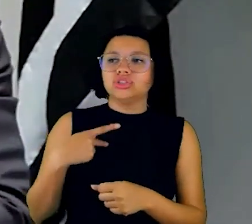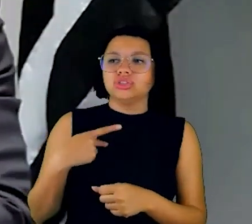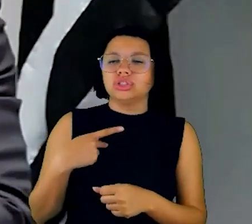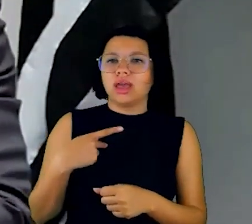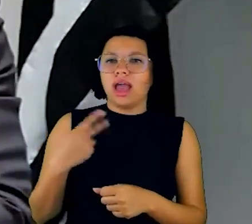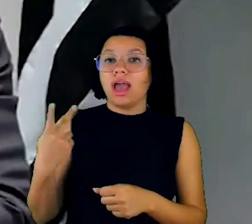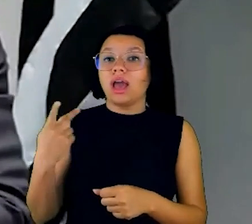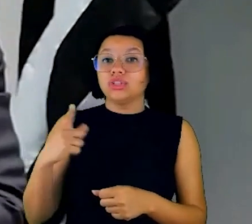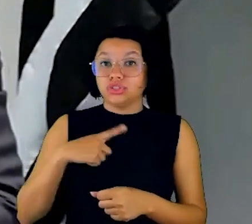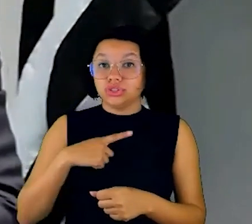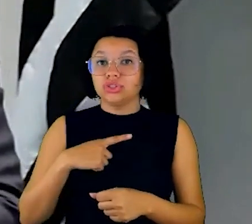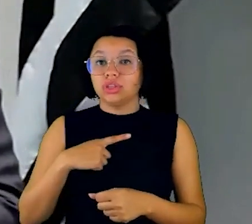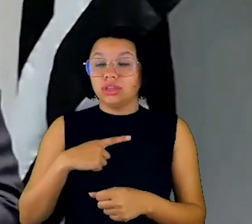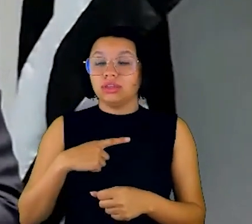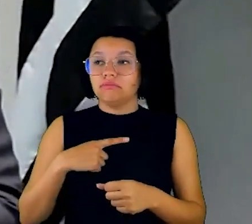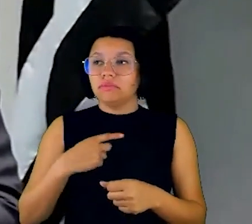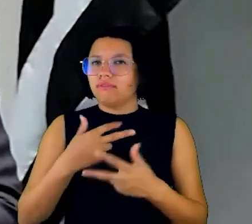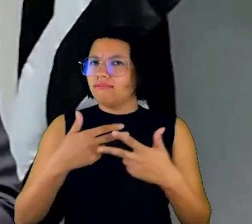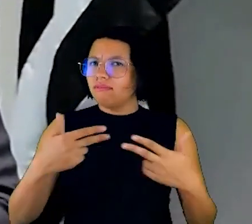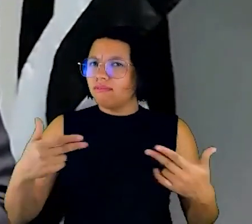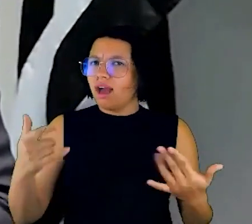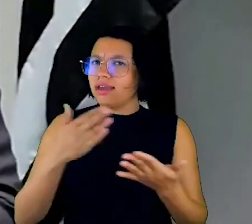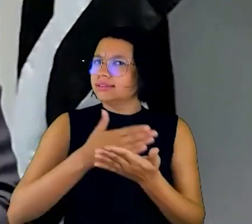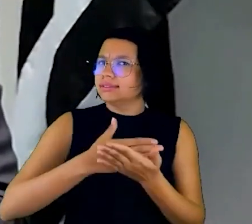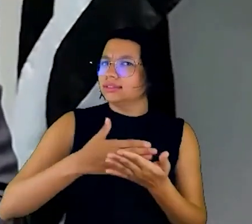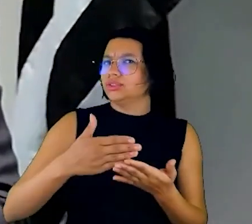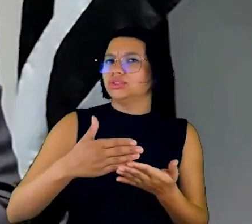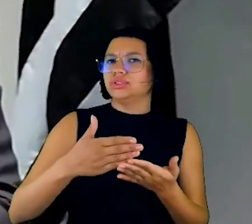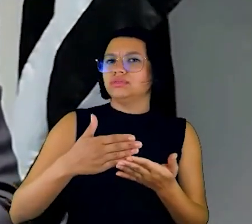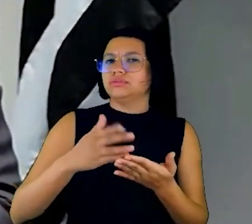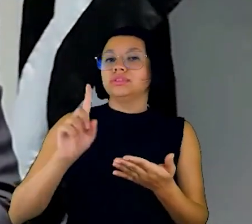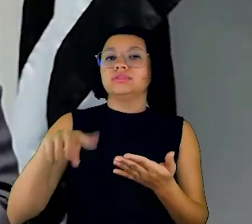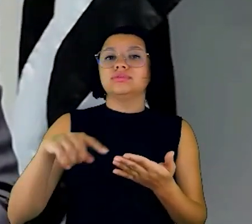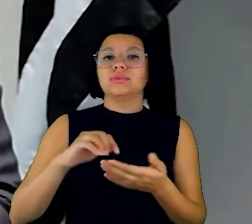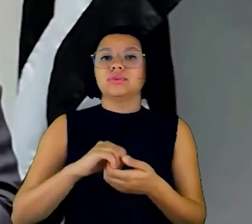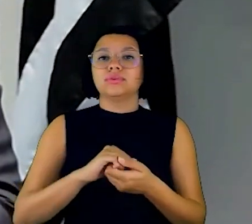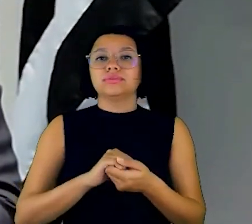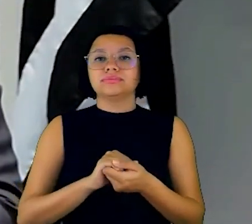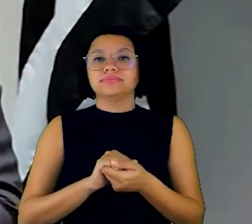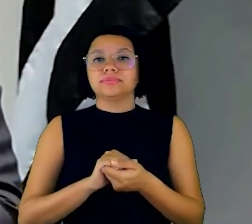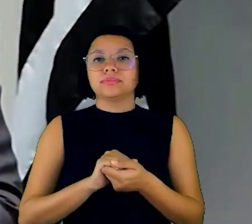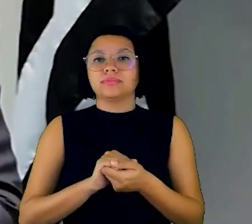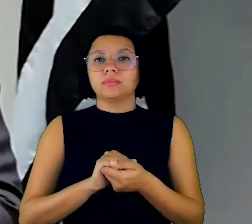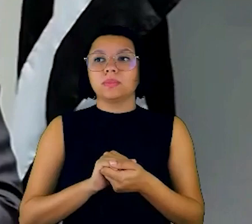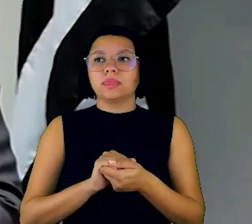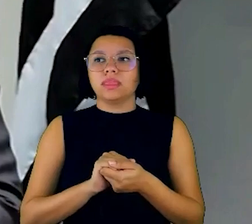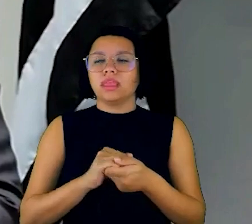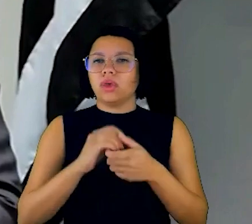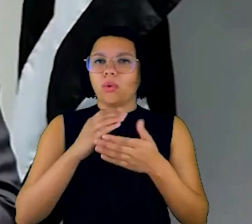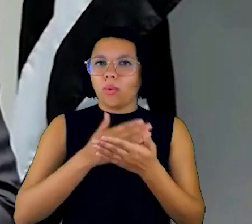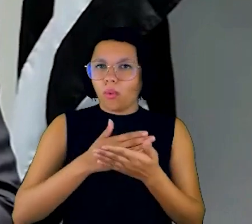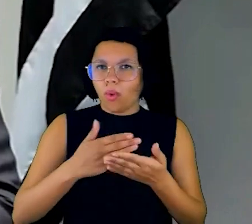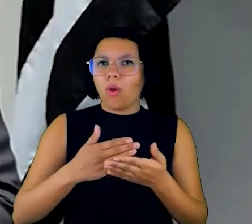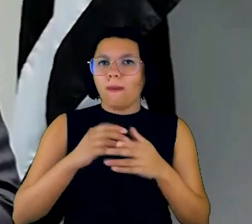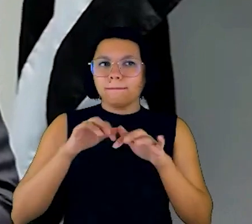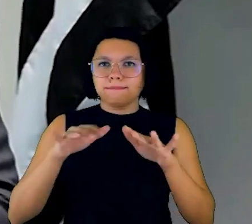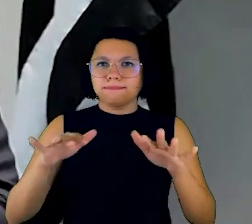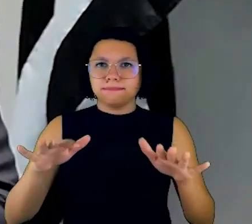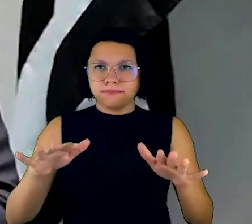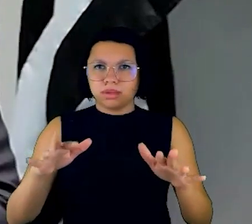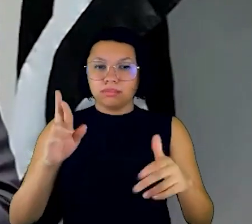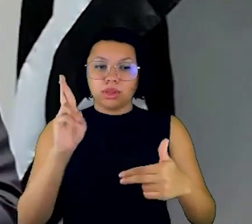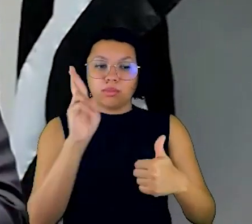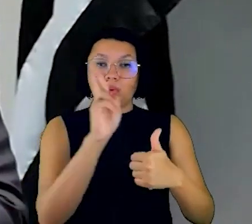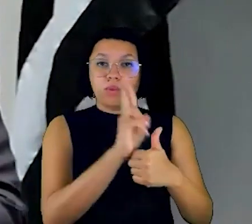tivemos uma série de iniciativas que foram disparadas pela Procuradoria